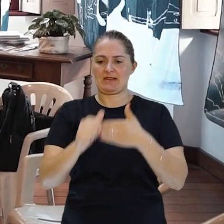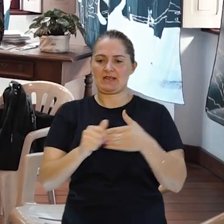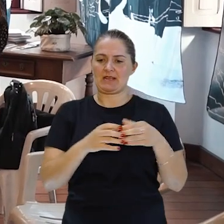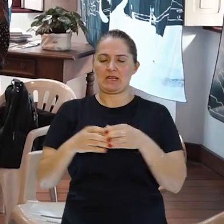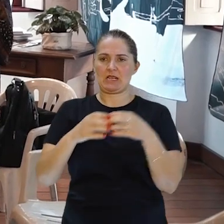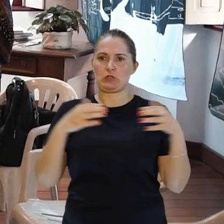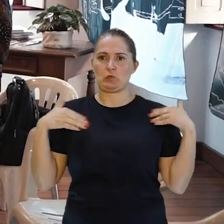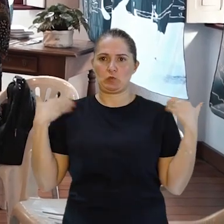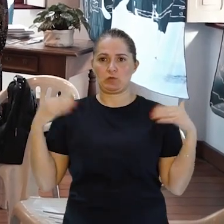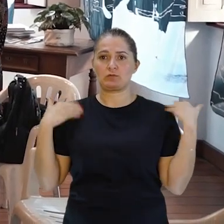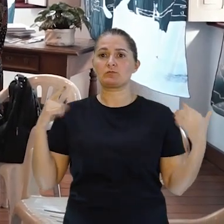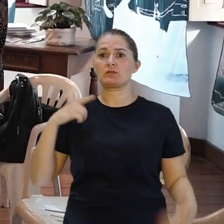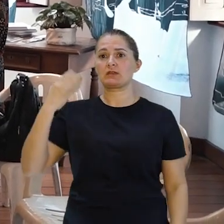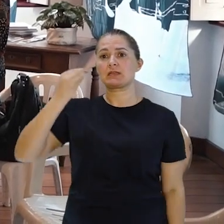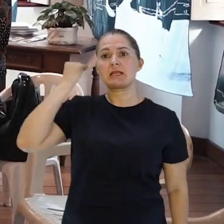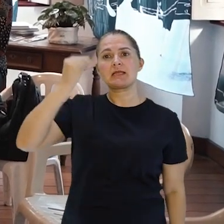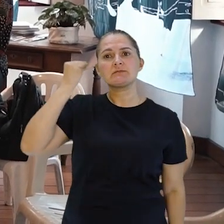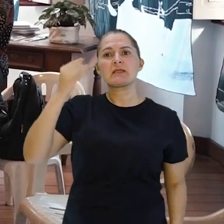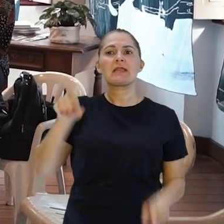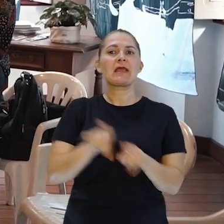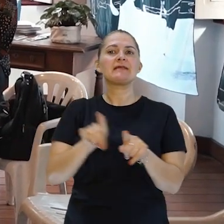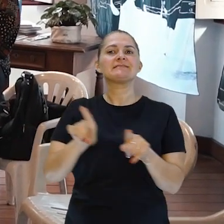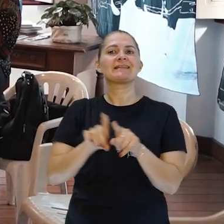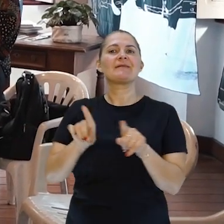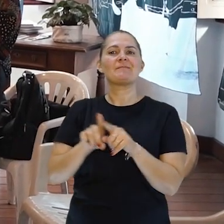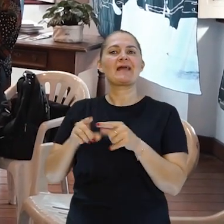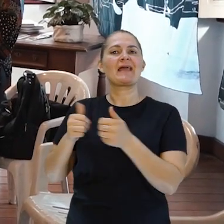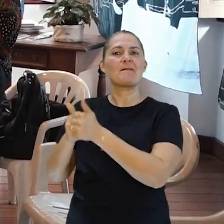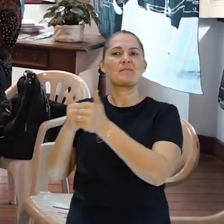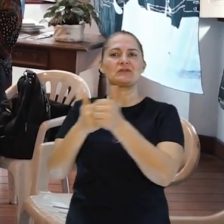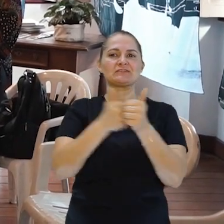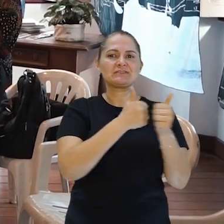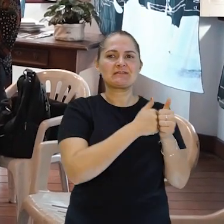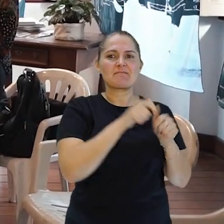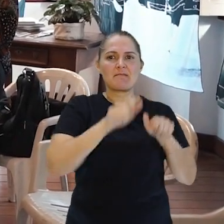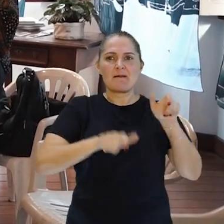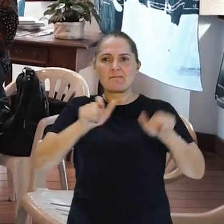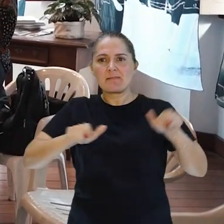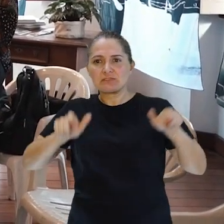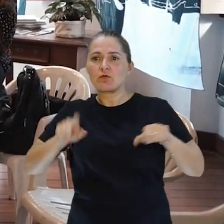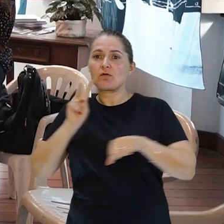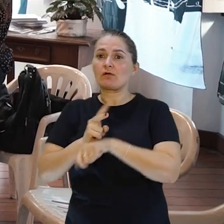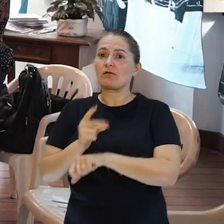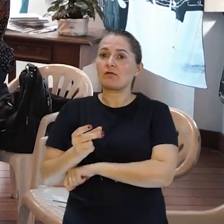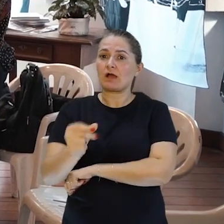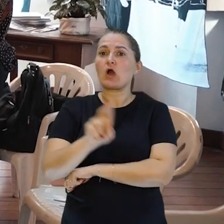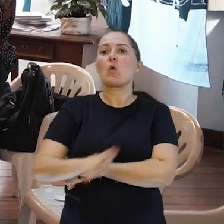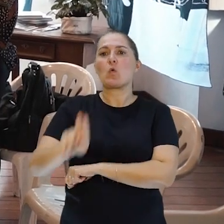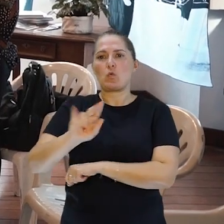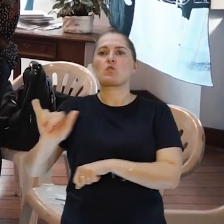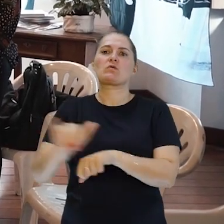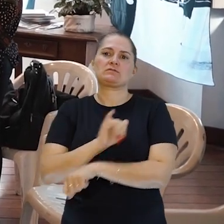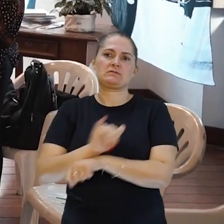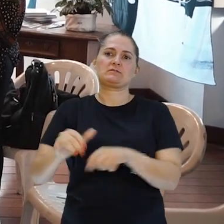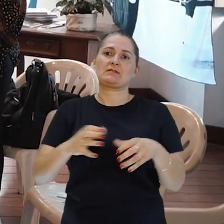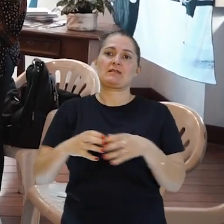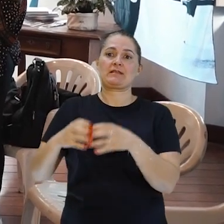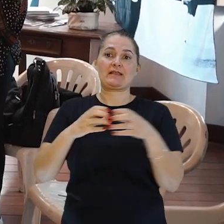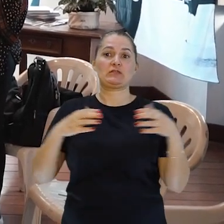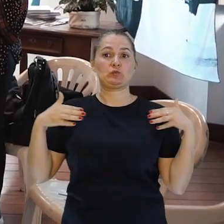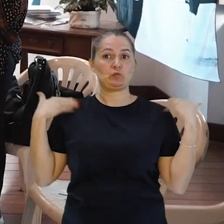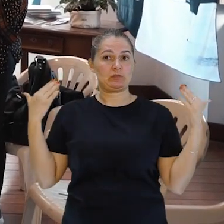então também tem uma experiência nessa parte de aproximar as pessoas da ideia da preservação por meio do turismo.